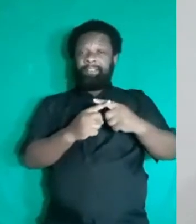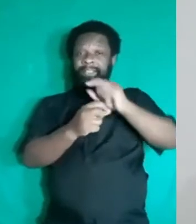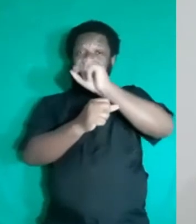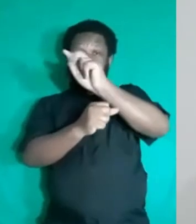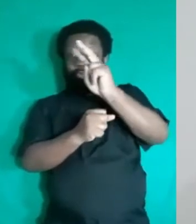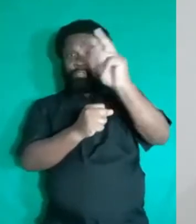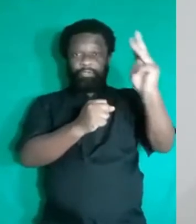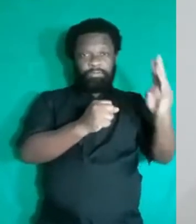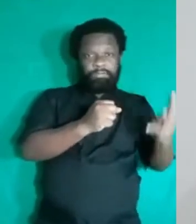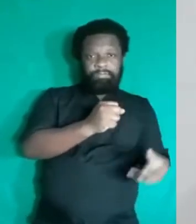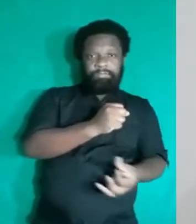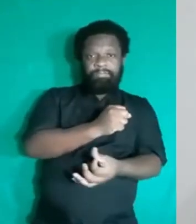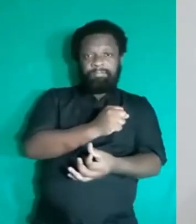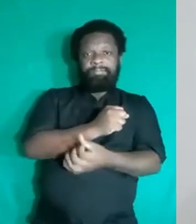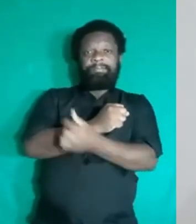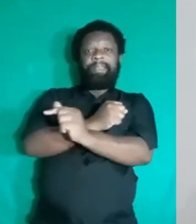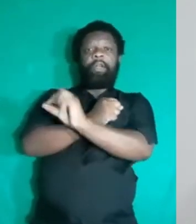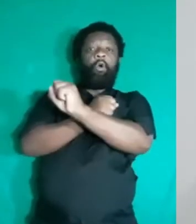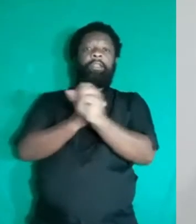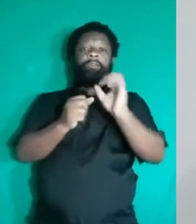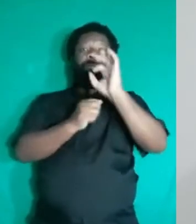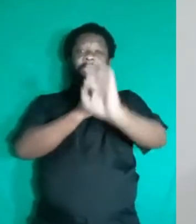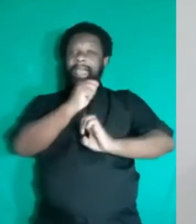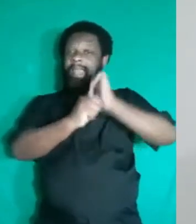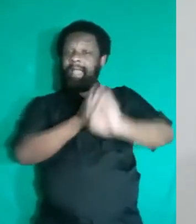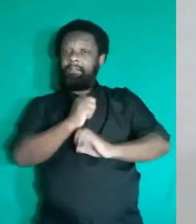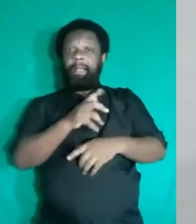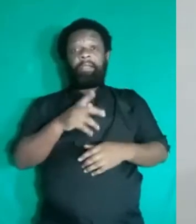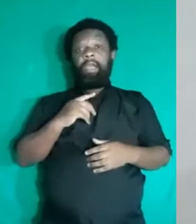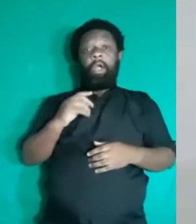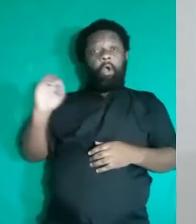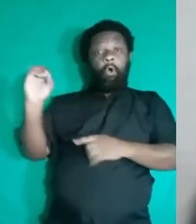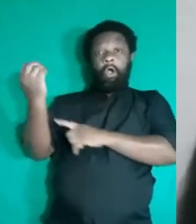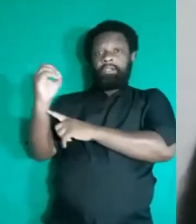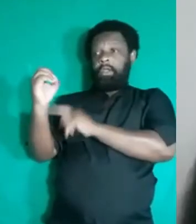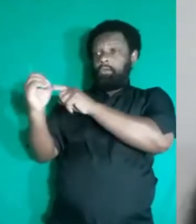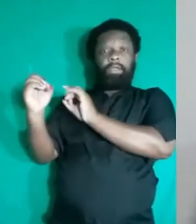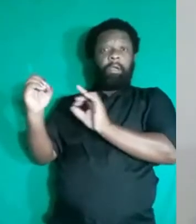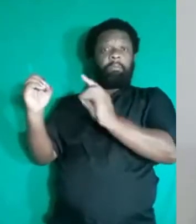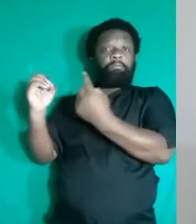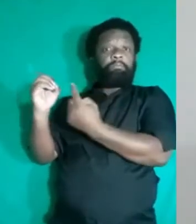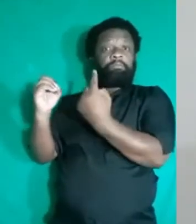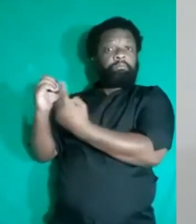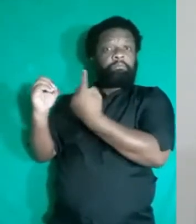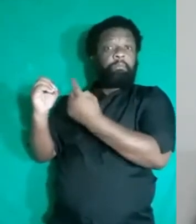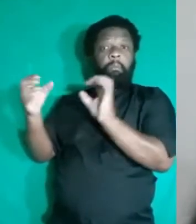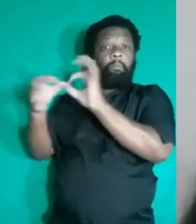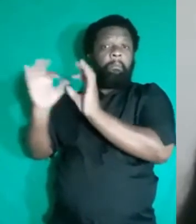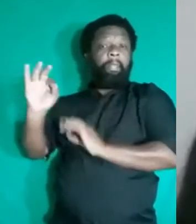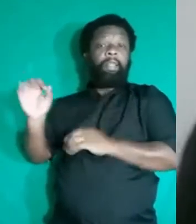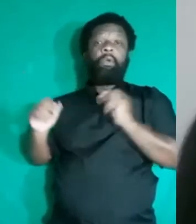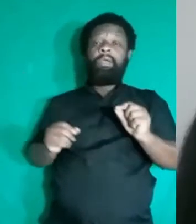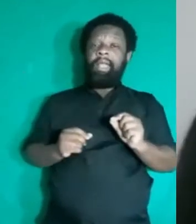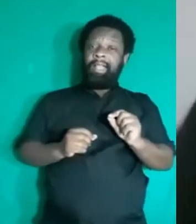Ele tem 1, 2, 3, 4, 5, 6, 7, 8 elétrons. Só que o que aconteceu? Tem um oxigênio que